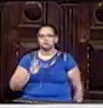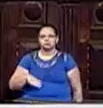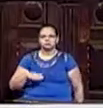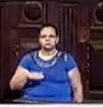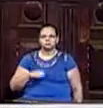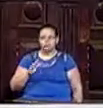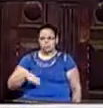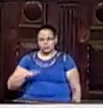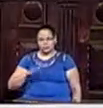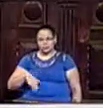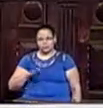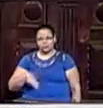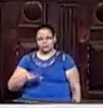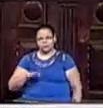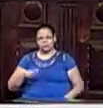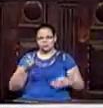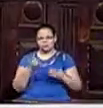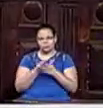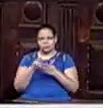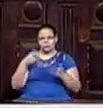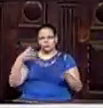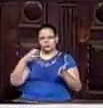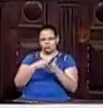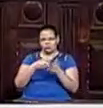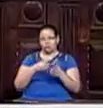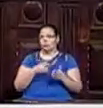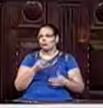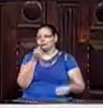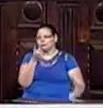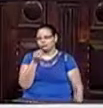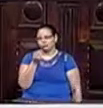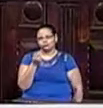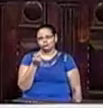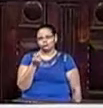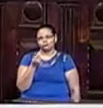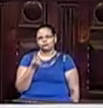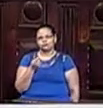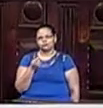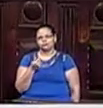lá embaixo. E por muito pouco